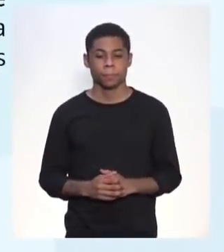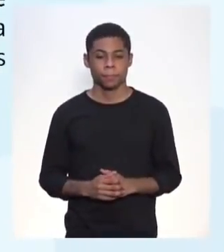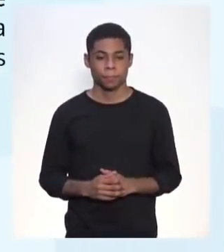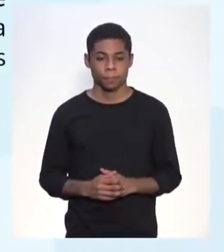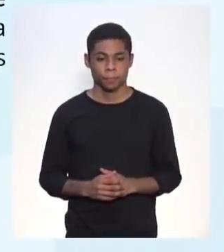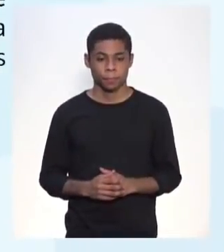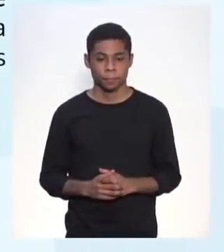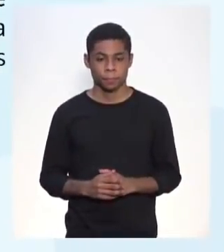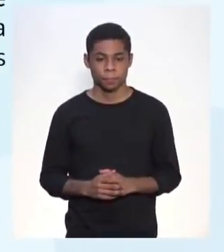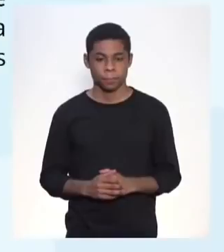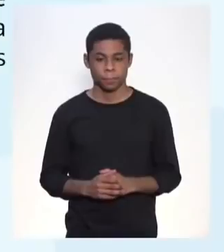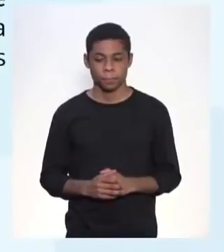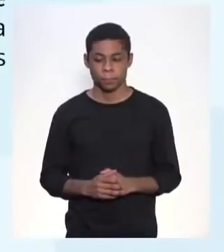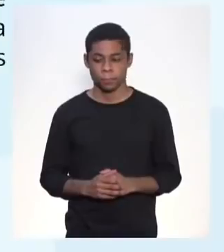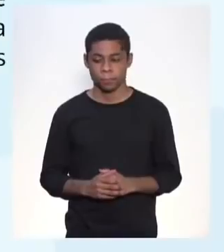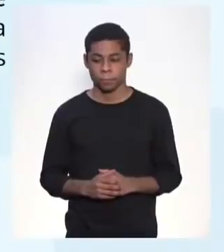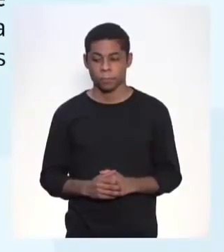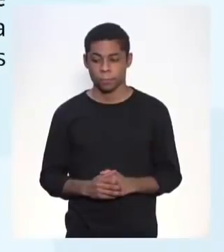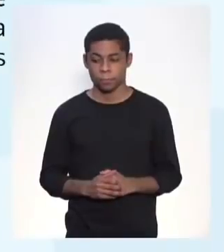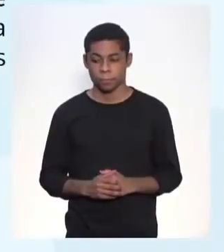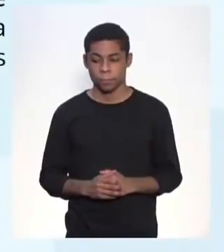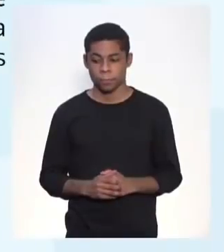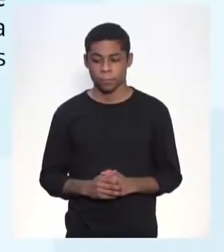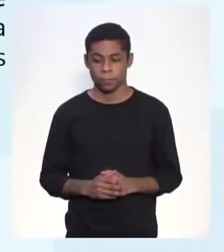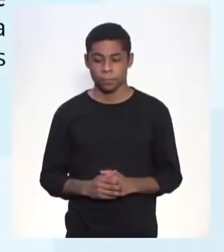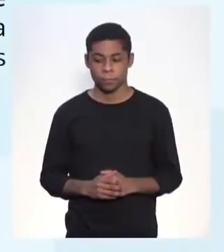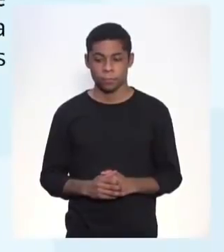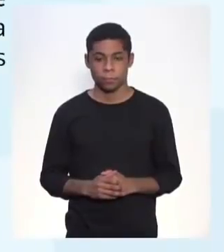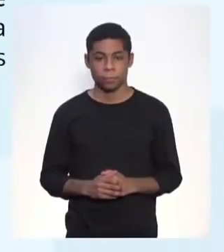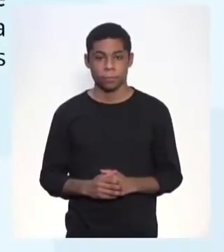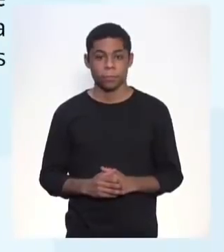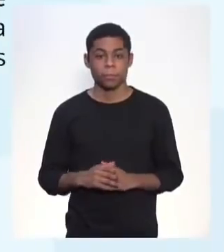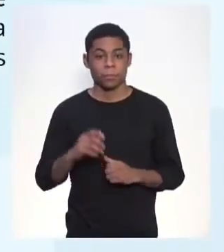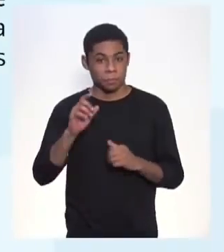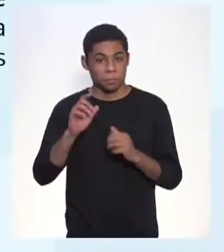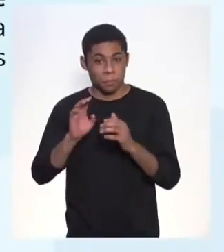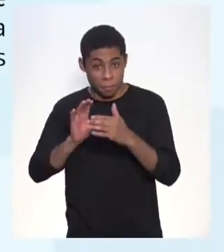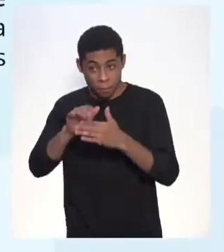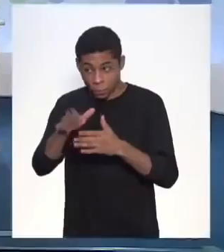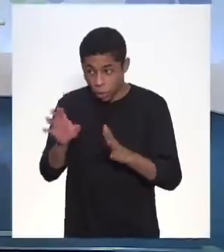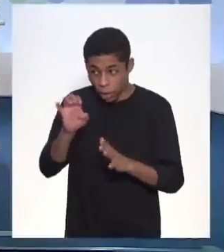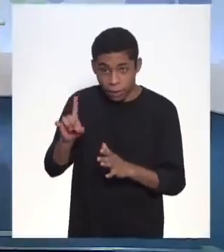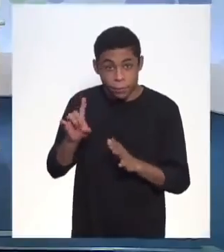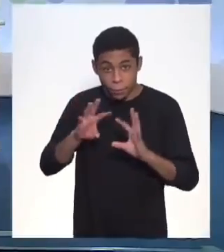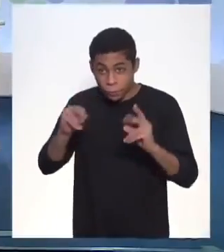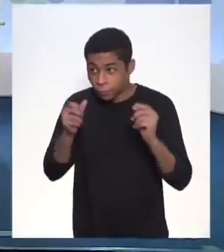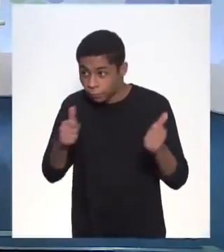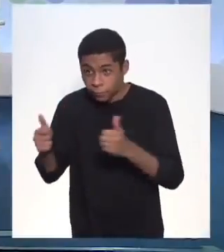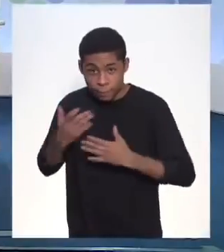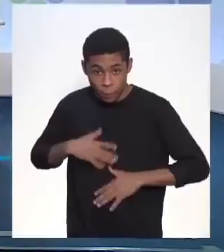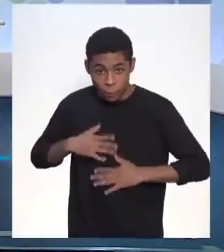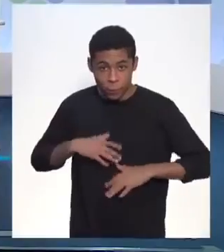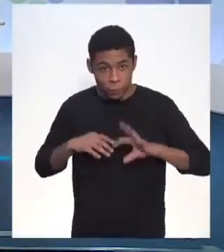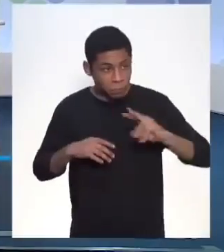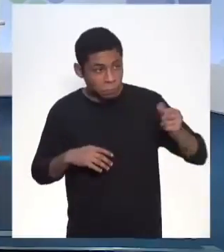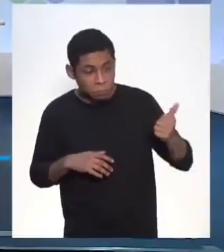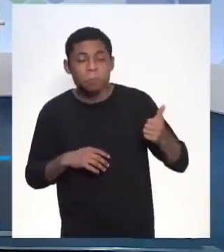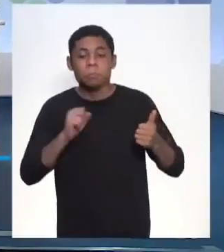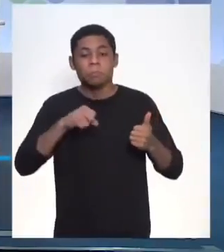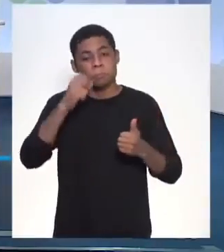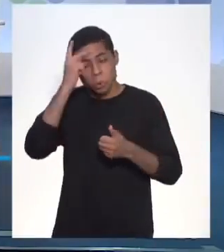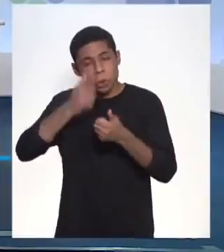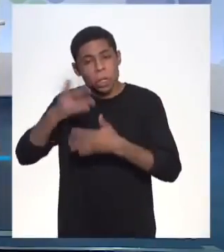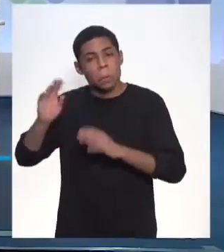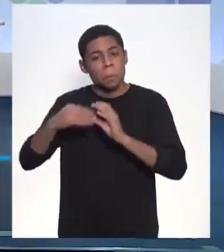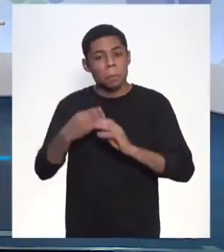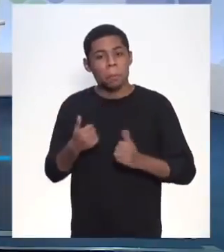conclusão. Tudo bem? Ficou tranquilo? Está subindo alguma coisa aí, Ed? Está tudo tranquilo até agora? Parece que sim, o pessoal está falando aqui. Então tá bom.